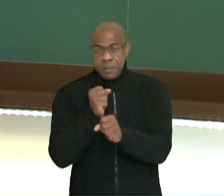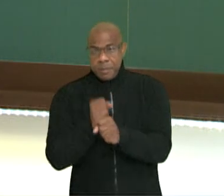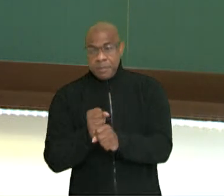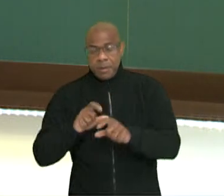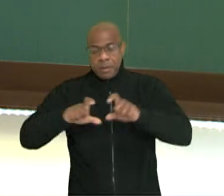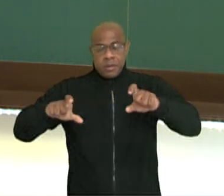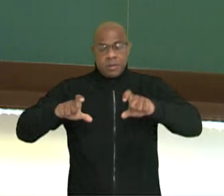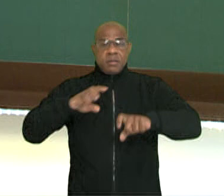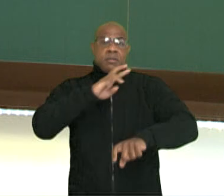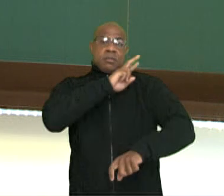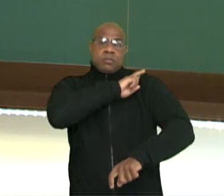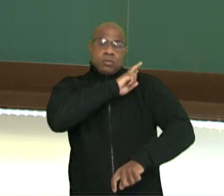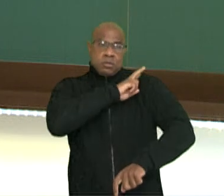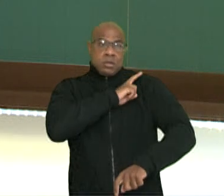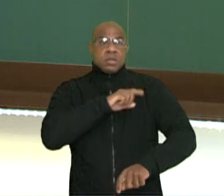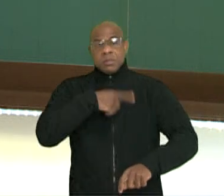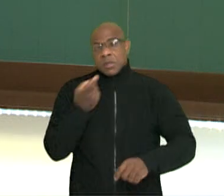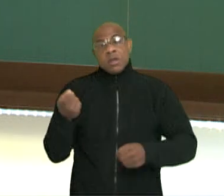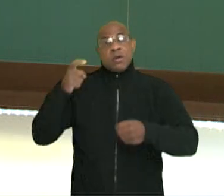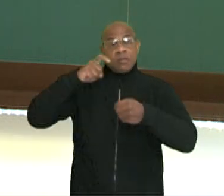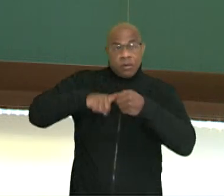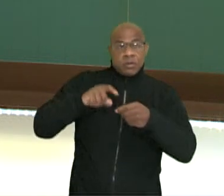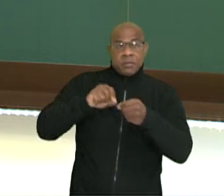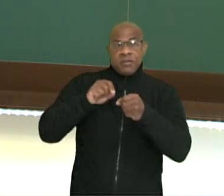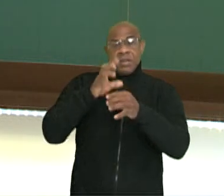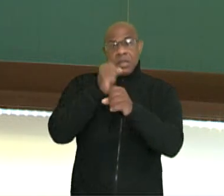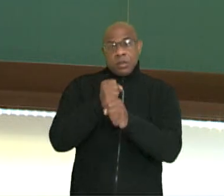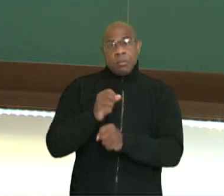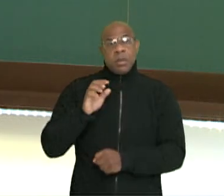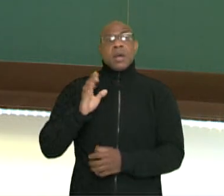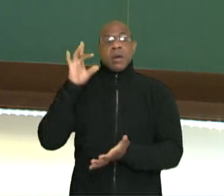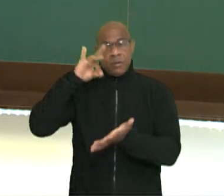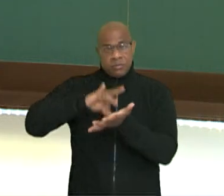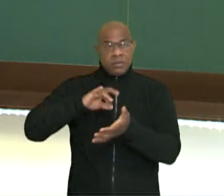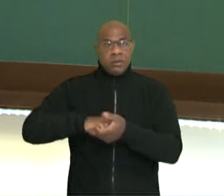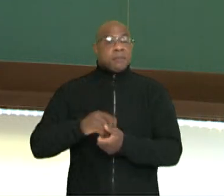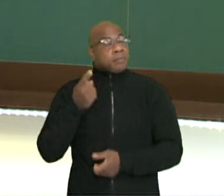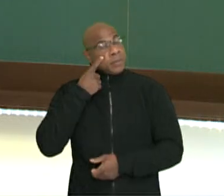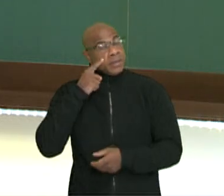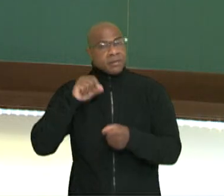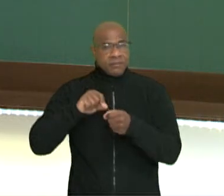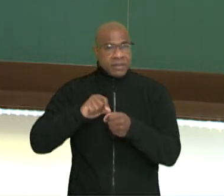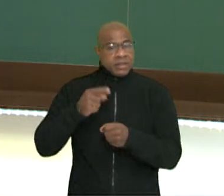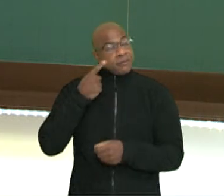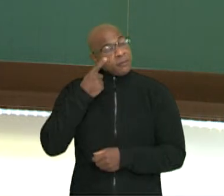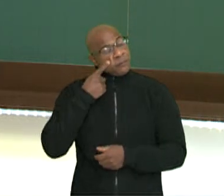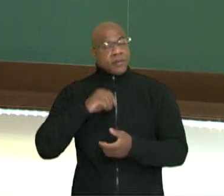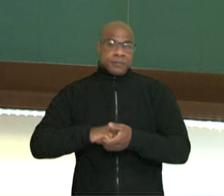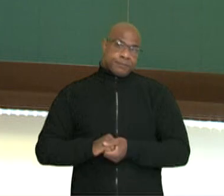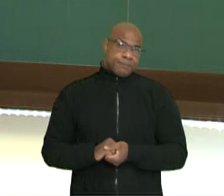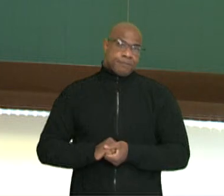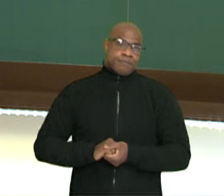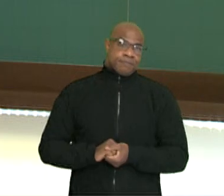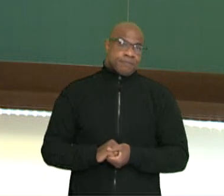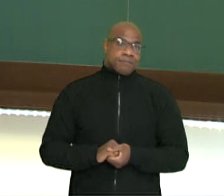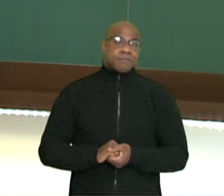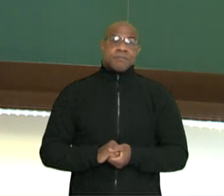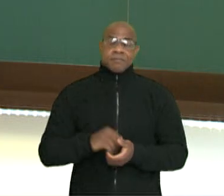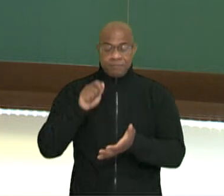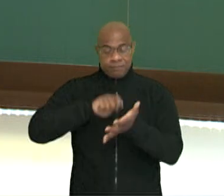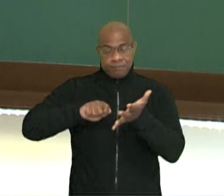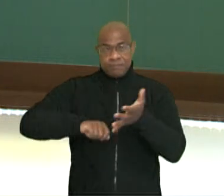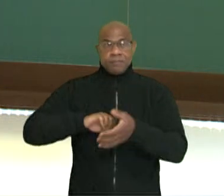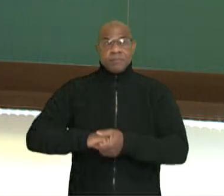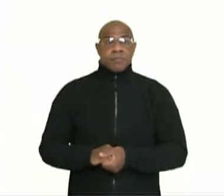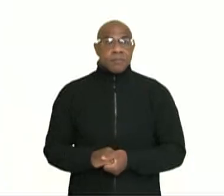encontrar a incógnita original, ok? Vamos lá tentar fazer? Tentando que a gente consegue. Bora lá, caderno e caneta,